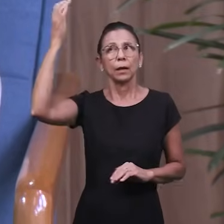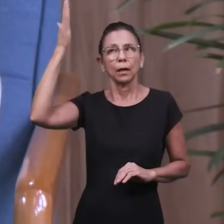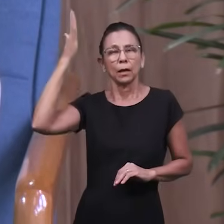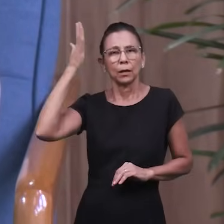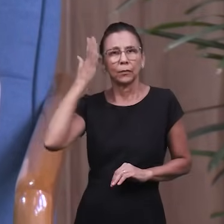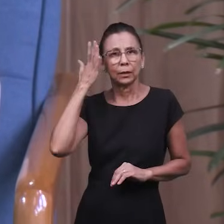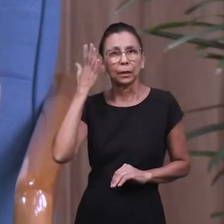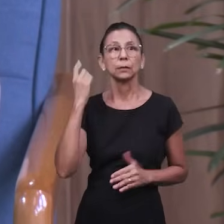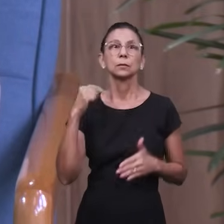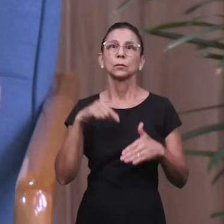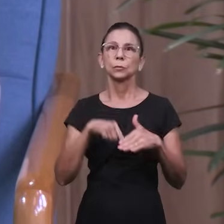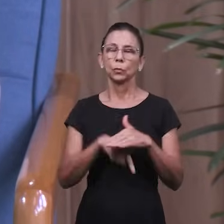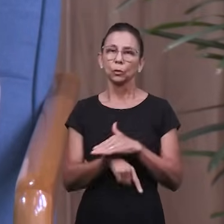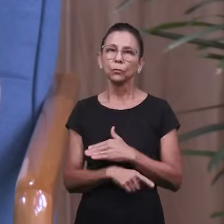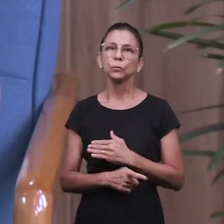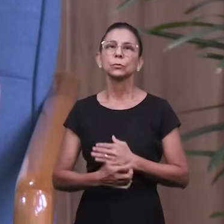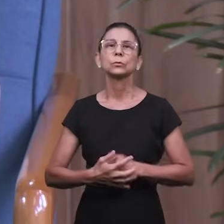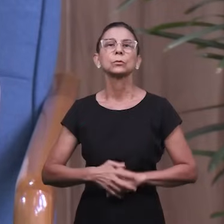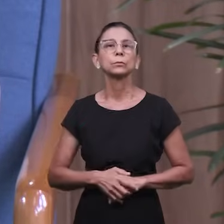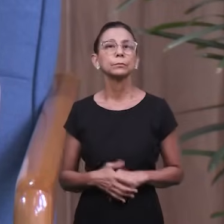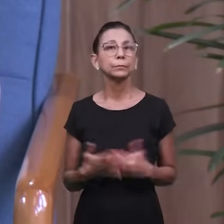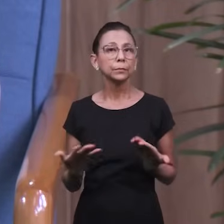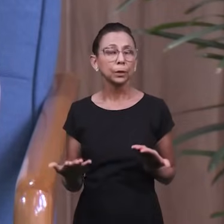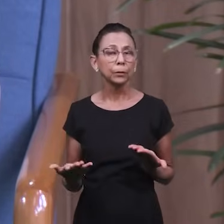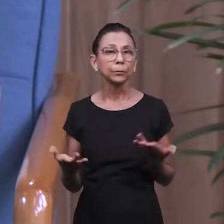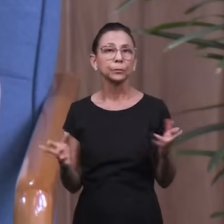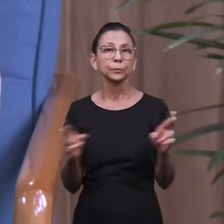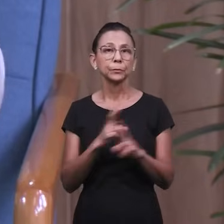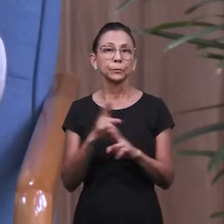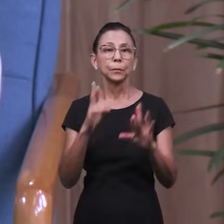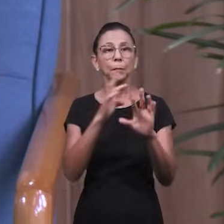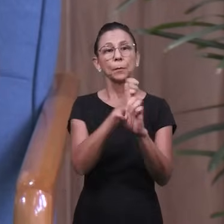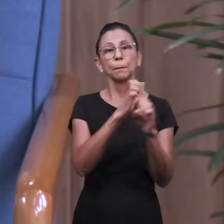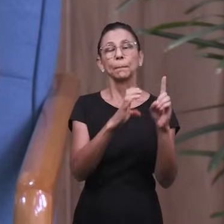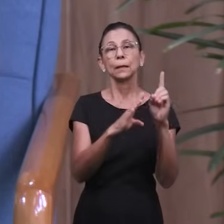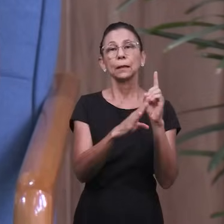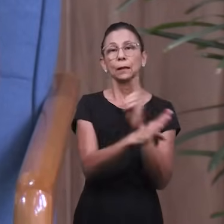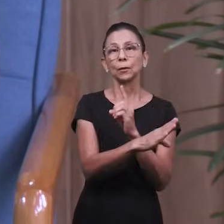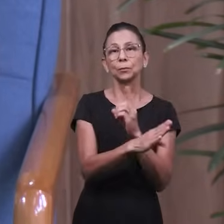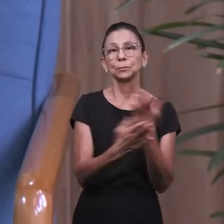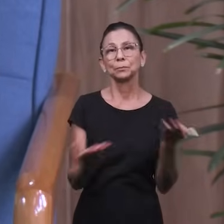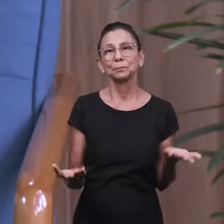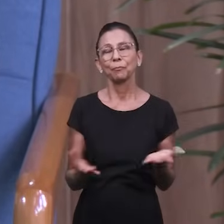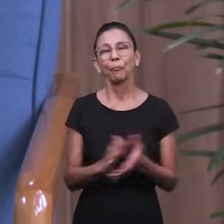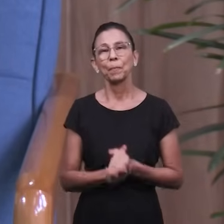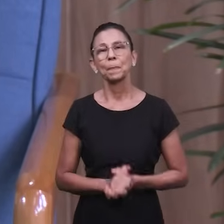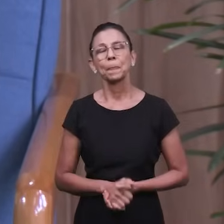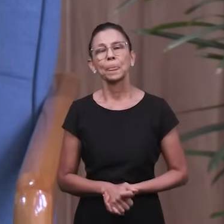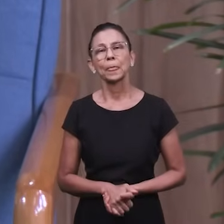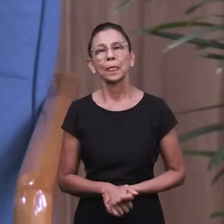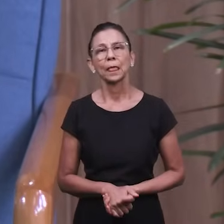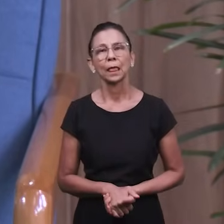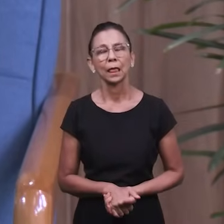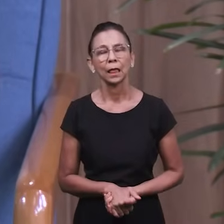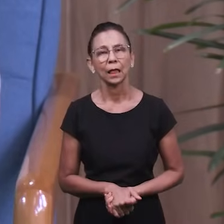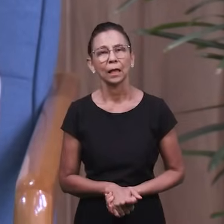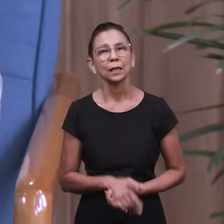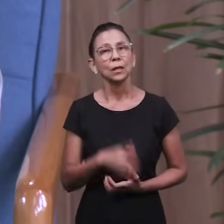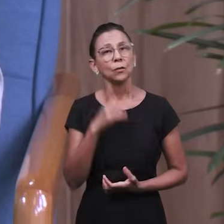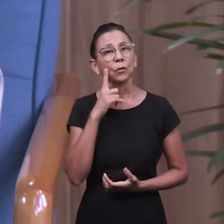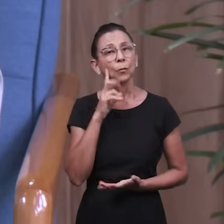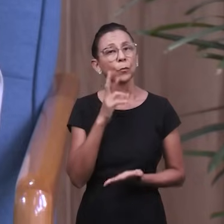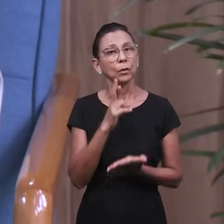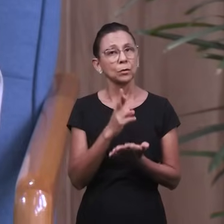que são sempre trazidas na Escola Bíblica Dominical? Pois é, esse quadro é um reflexo daquilo que